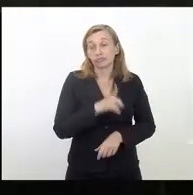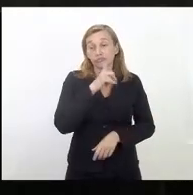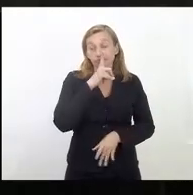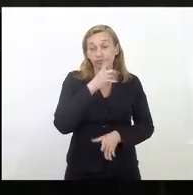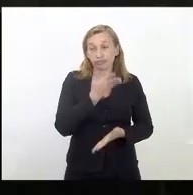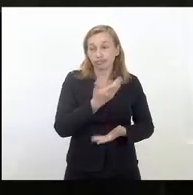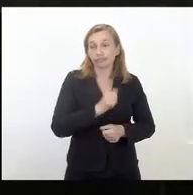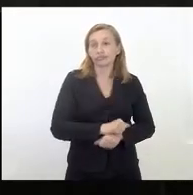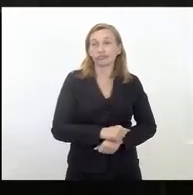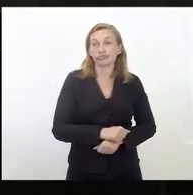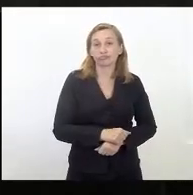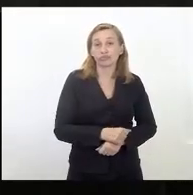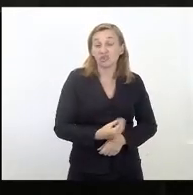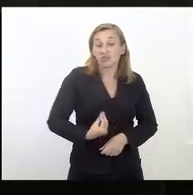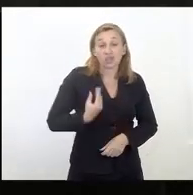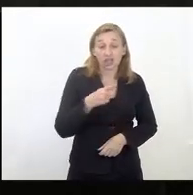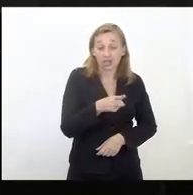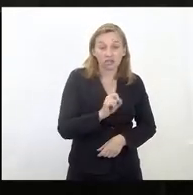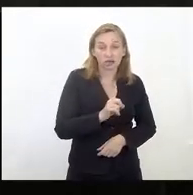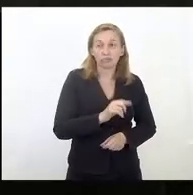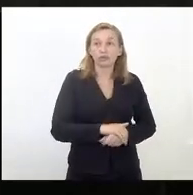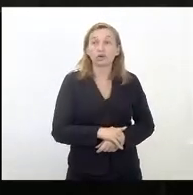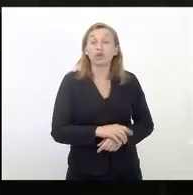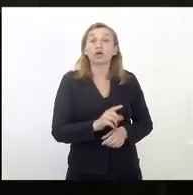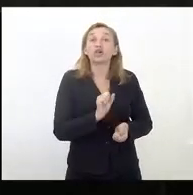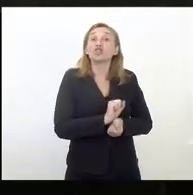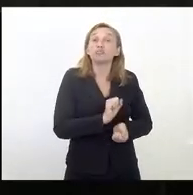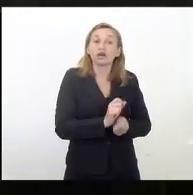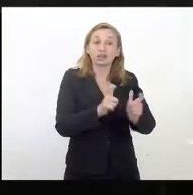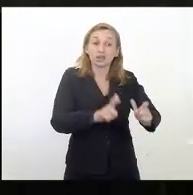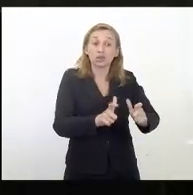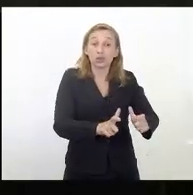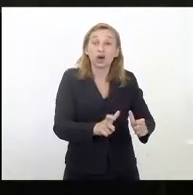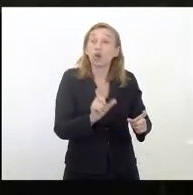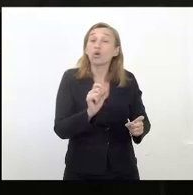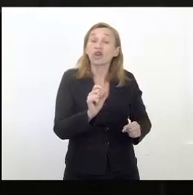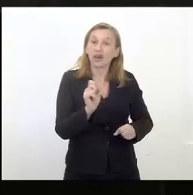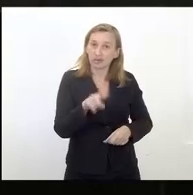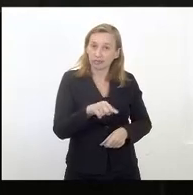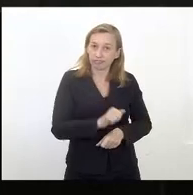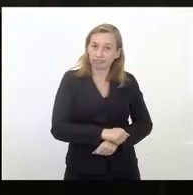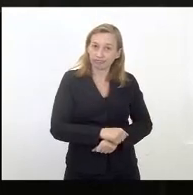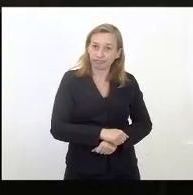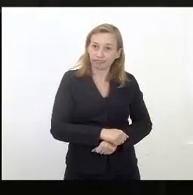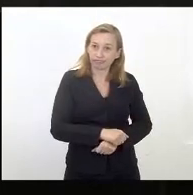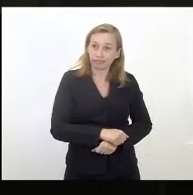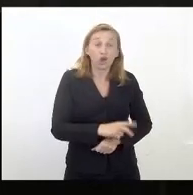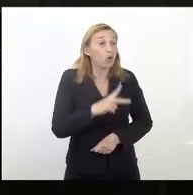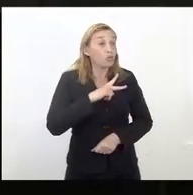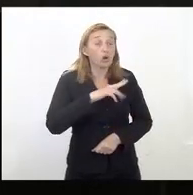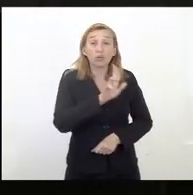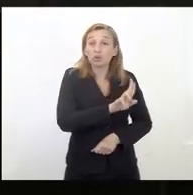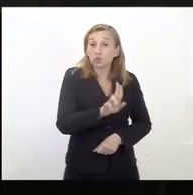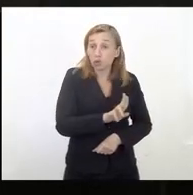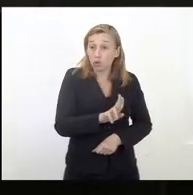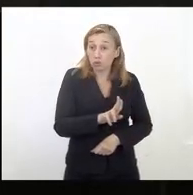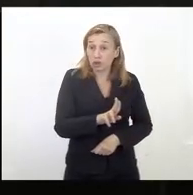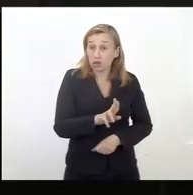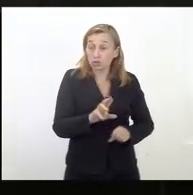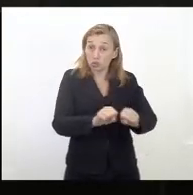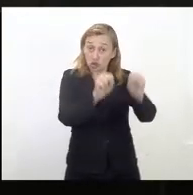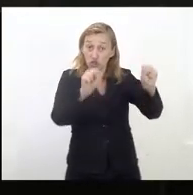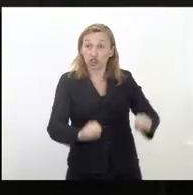pedregosa senão não estariam ali né e o que a gente espera desses ambientes é o que o próprio nome de sistema